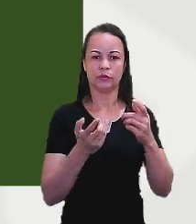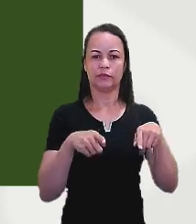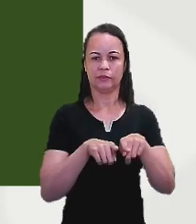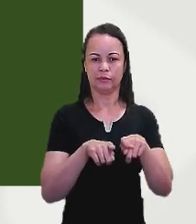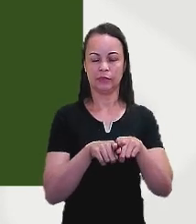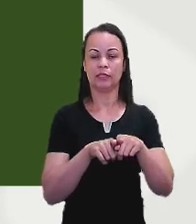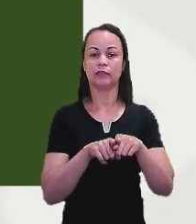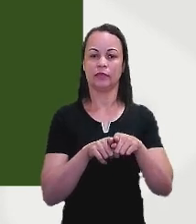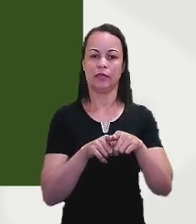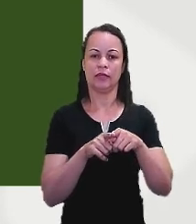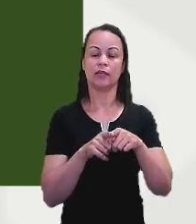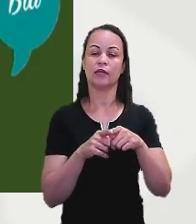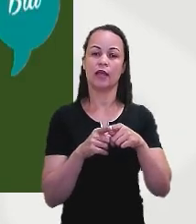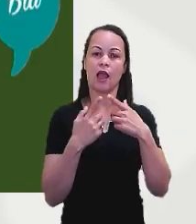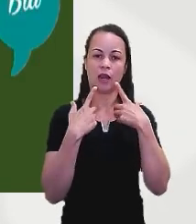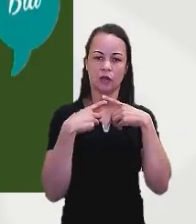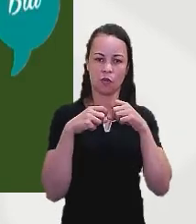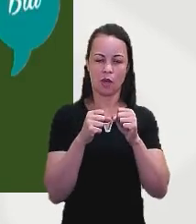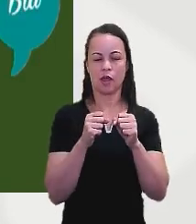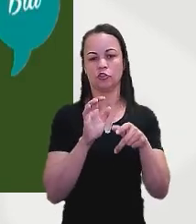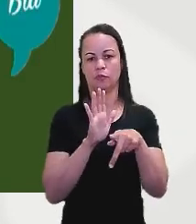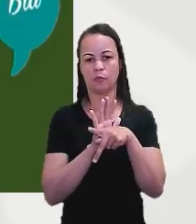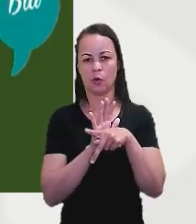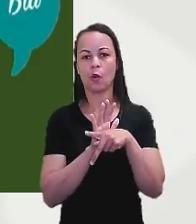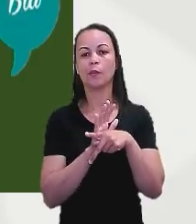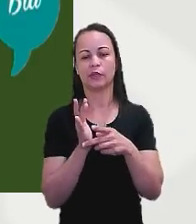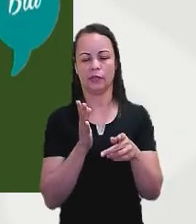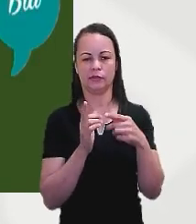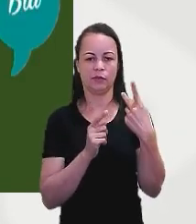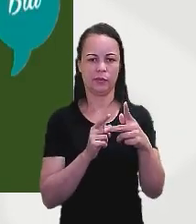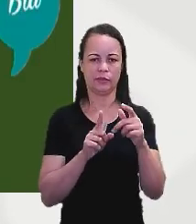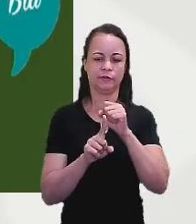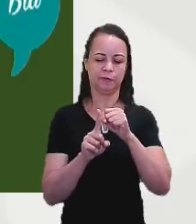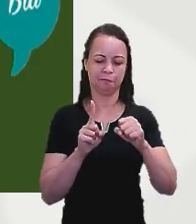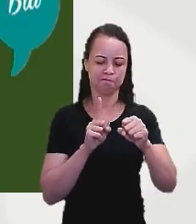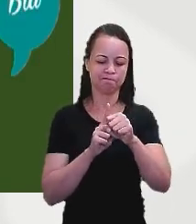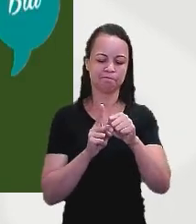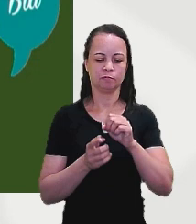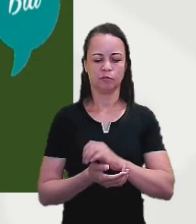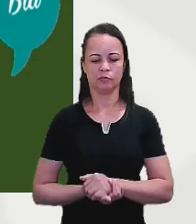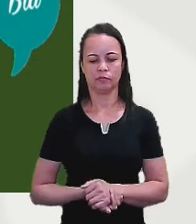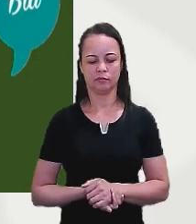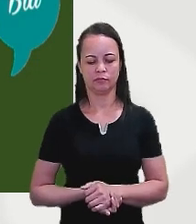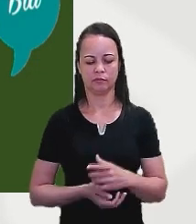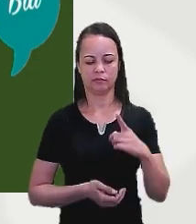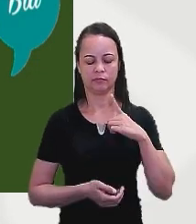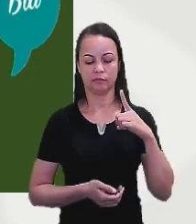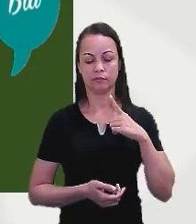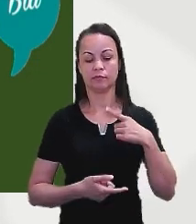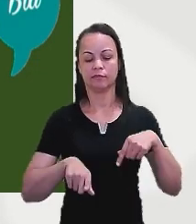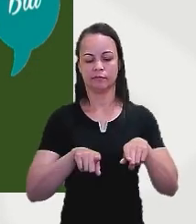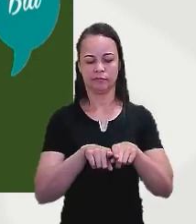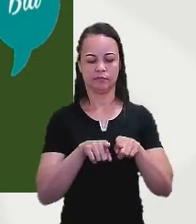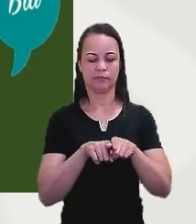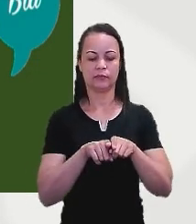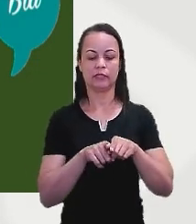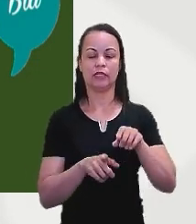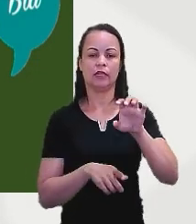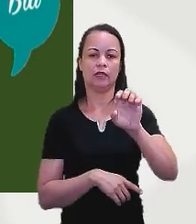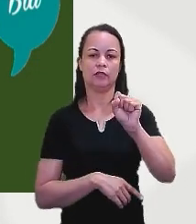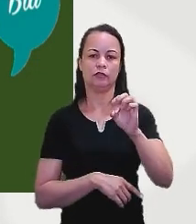linguagem própria. Então, isso é uma linguagem social. Temos também a de estilo, que seria